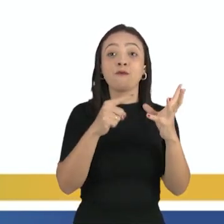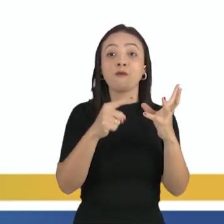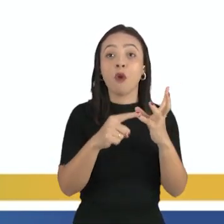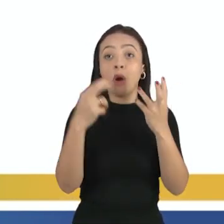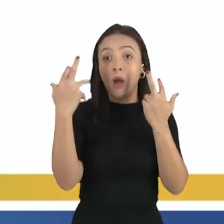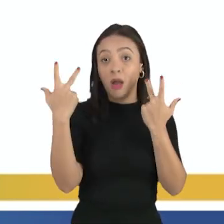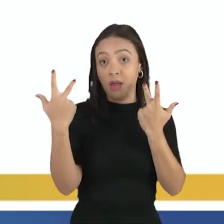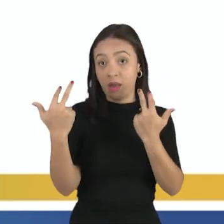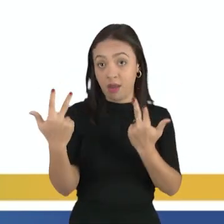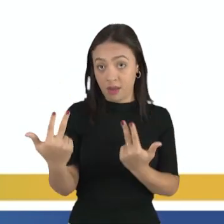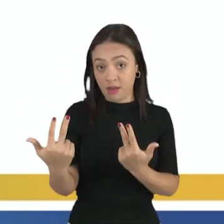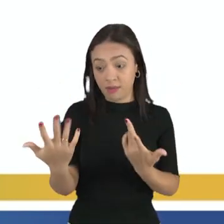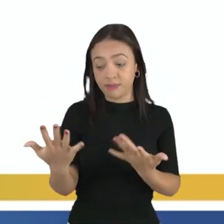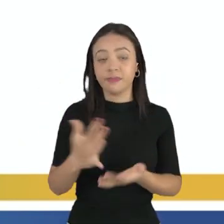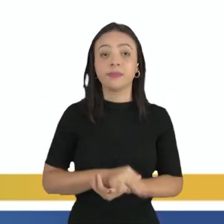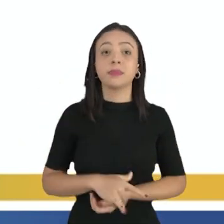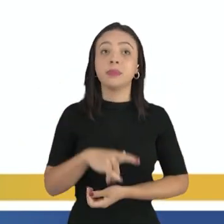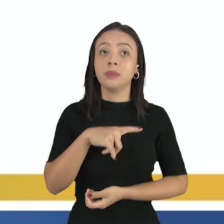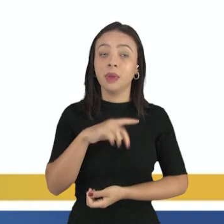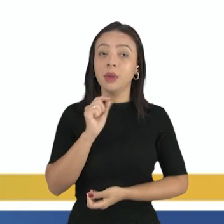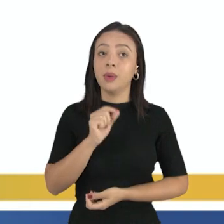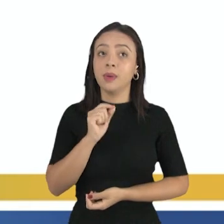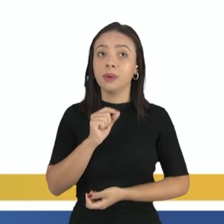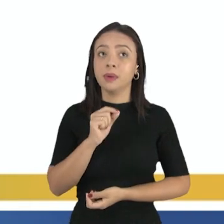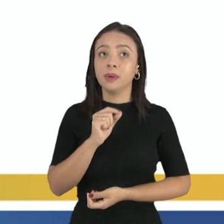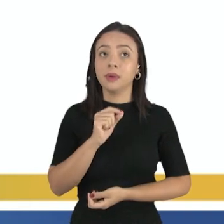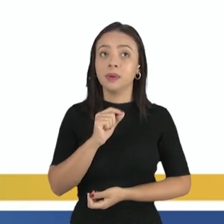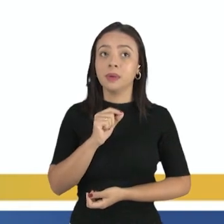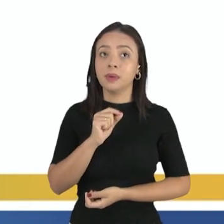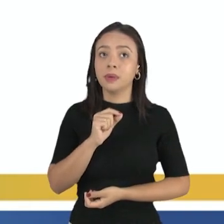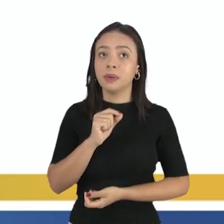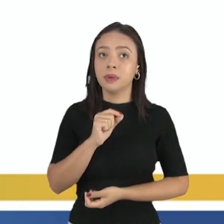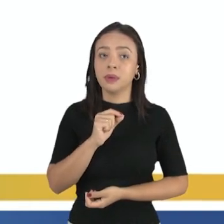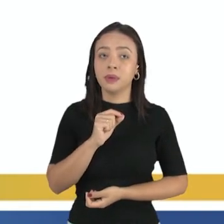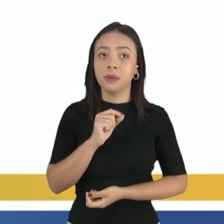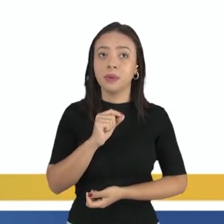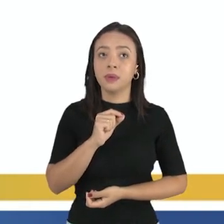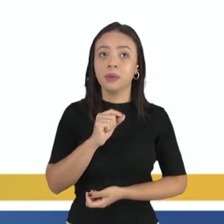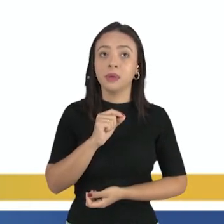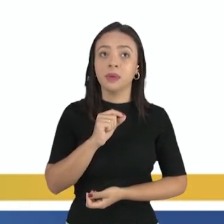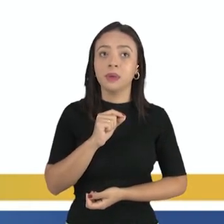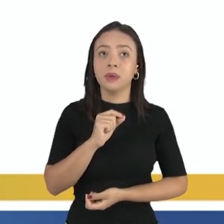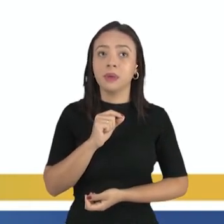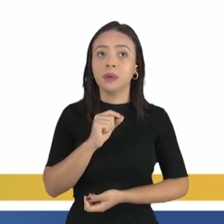iguais, nós vamos ter o